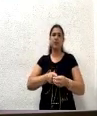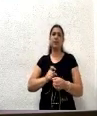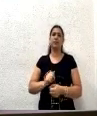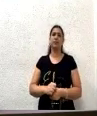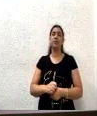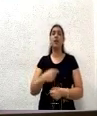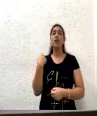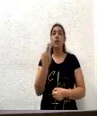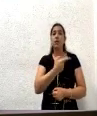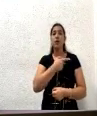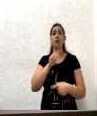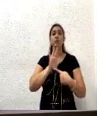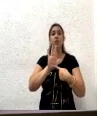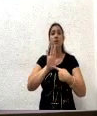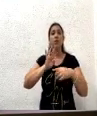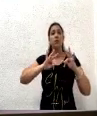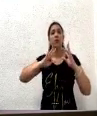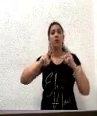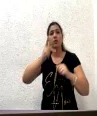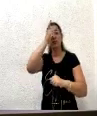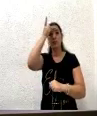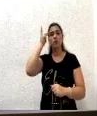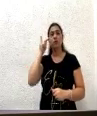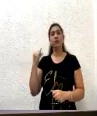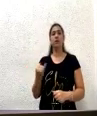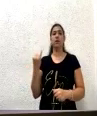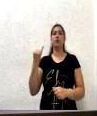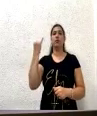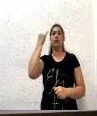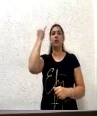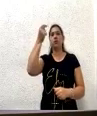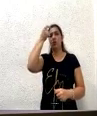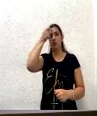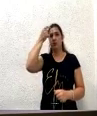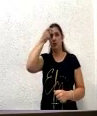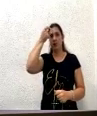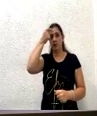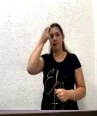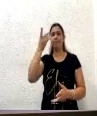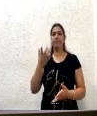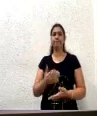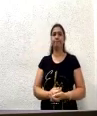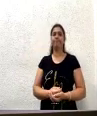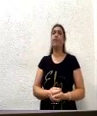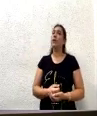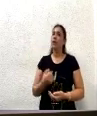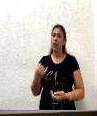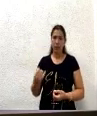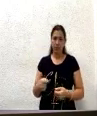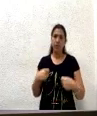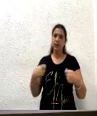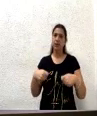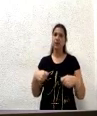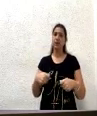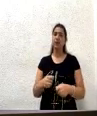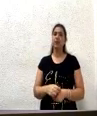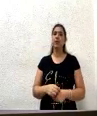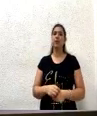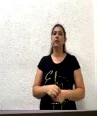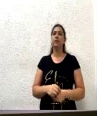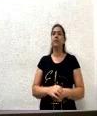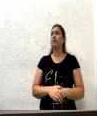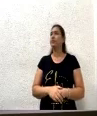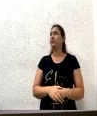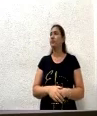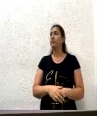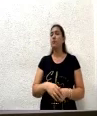para que nós possamos, pelo menos, diminuir a incidência. É muito alta. Muito alto, vereador.